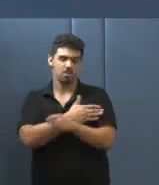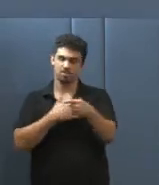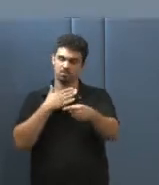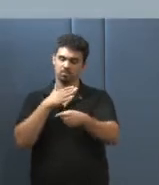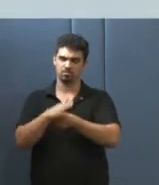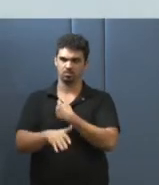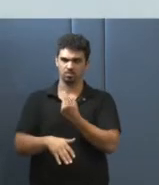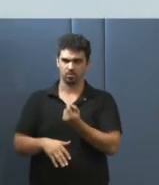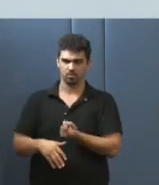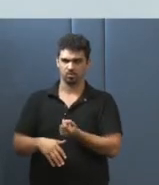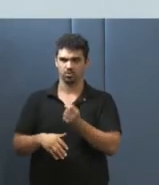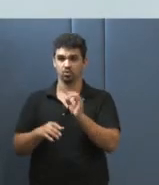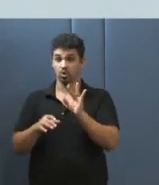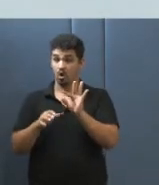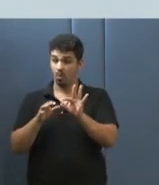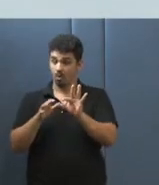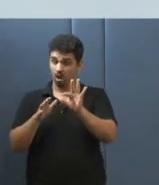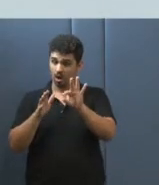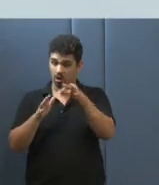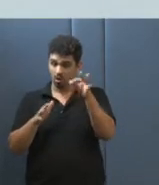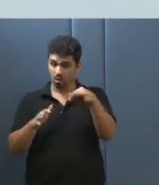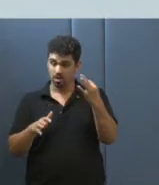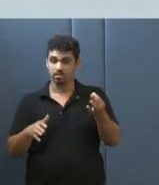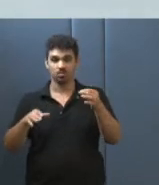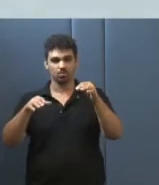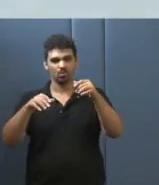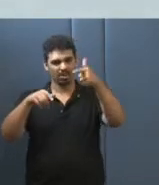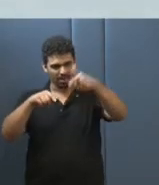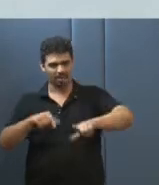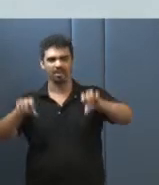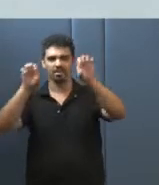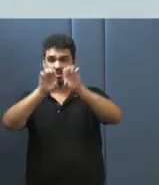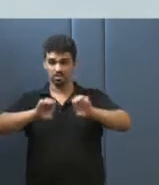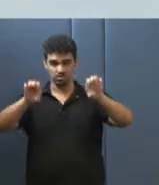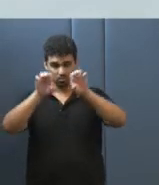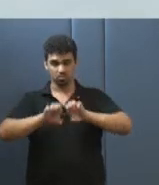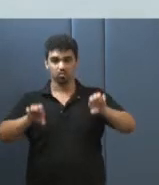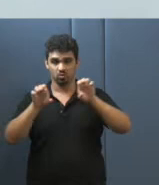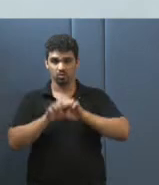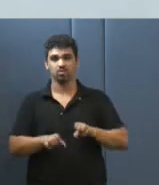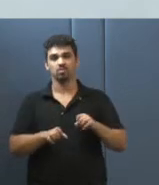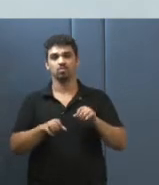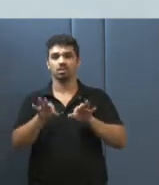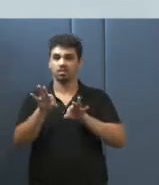correção, na verdade, com a reestruturação que nós ainda estamos,